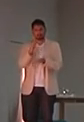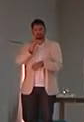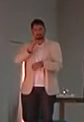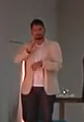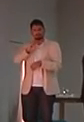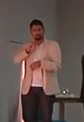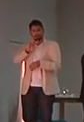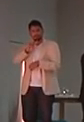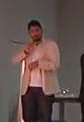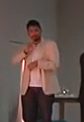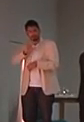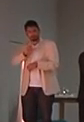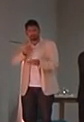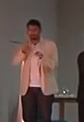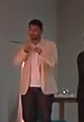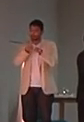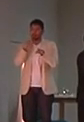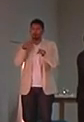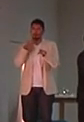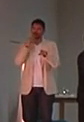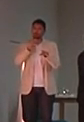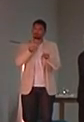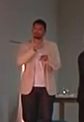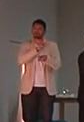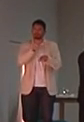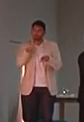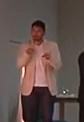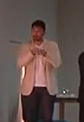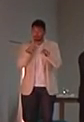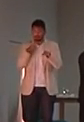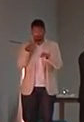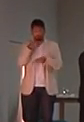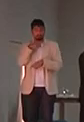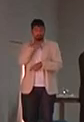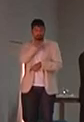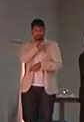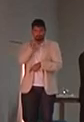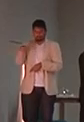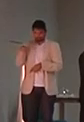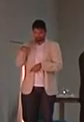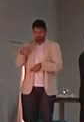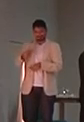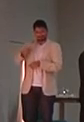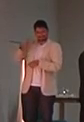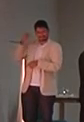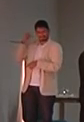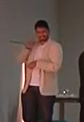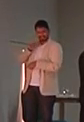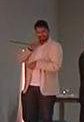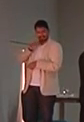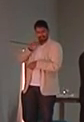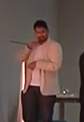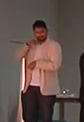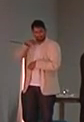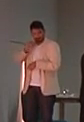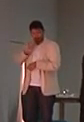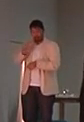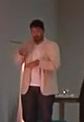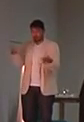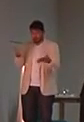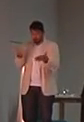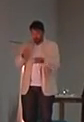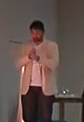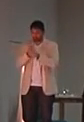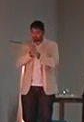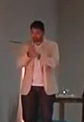professor, além de presidente do CREA, que eu fui há 6 anos atrás, nesses últimos 6 anos,